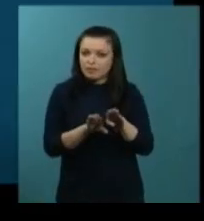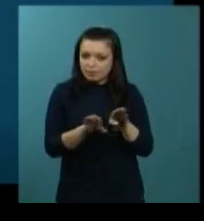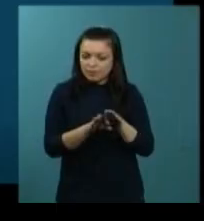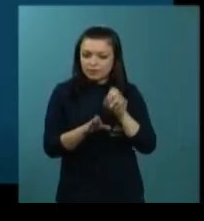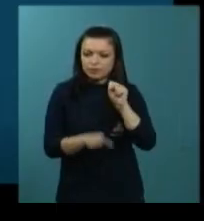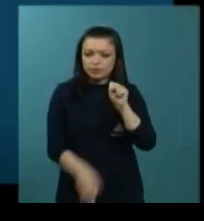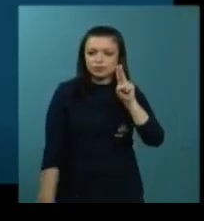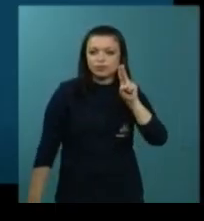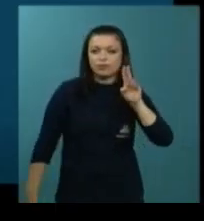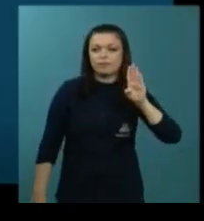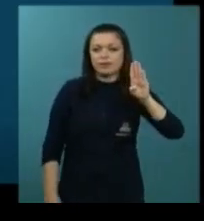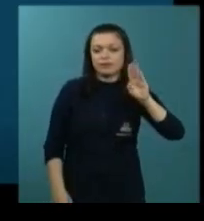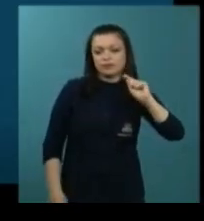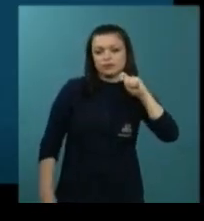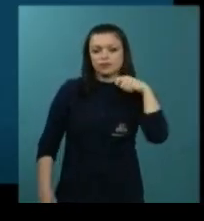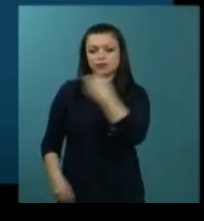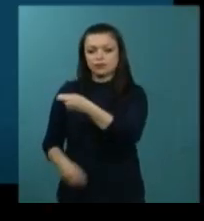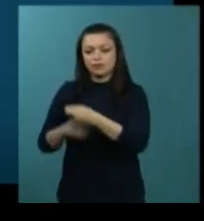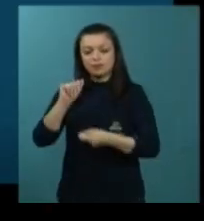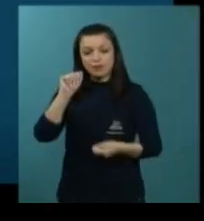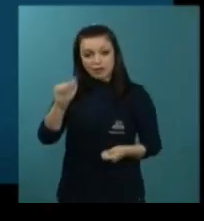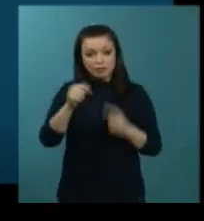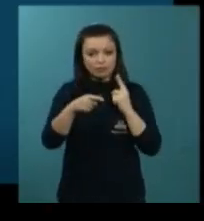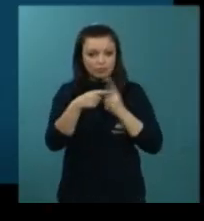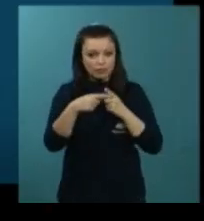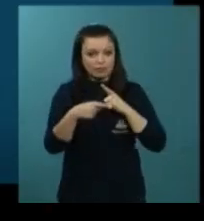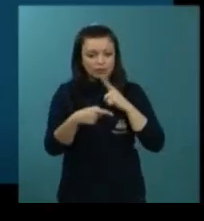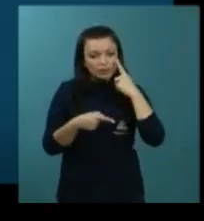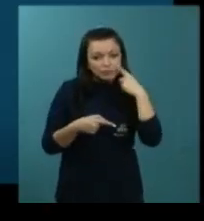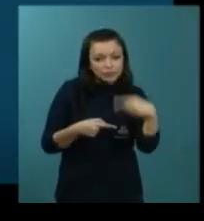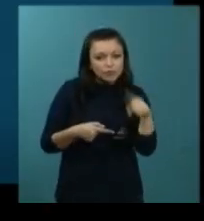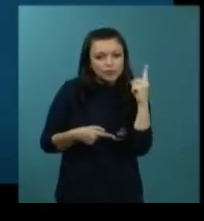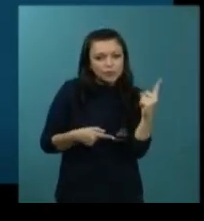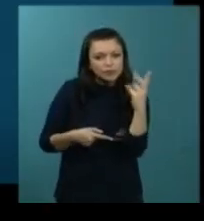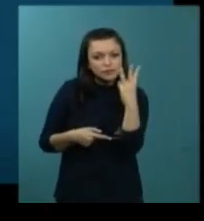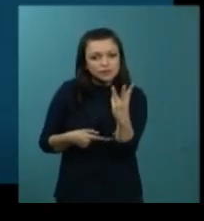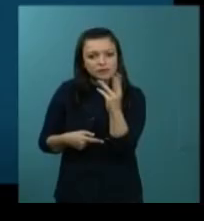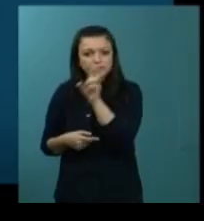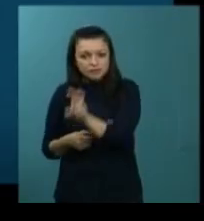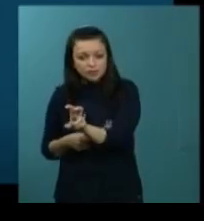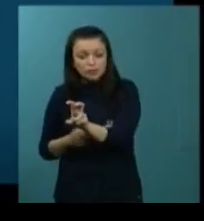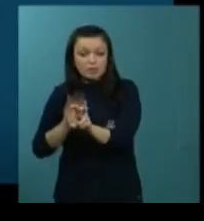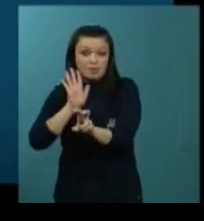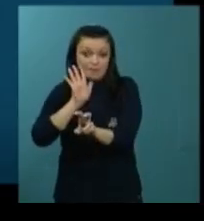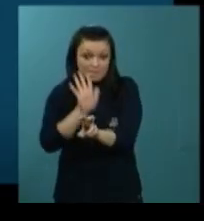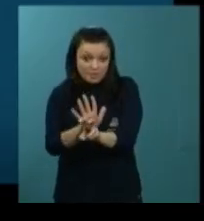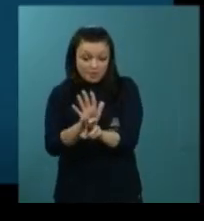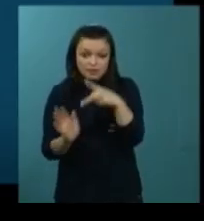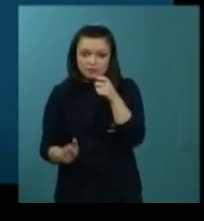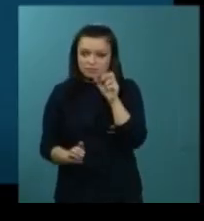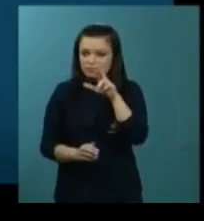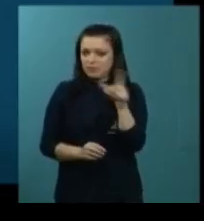pedaço, é uma parte do conjunto A, com uma seguinte